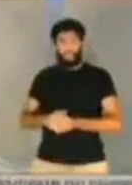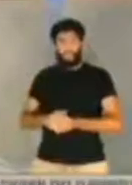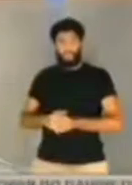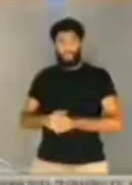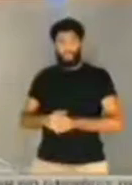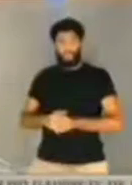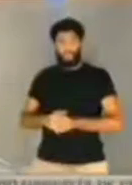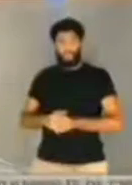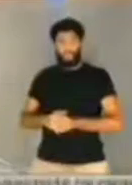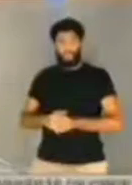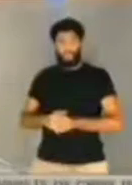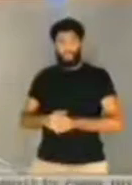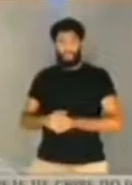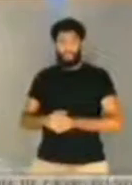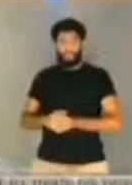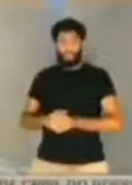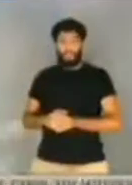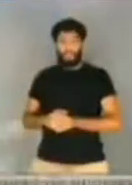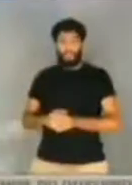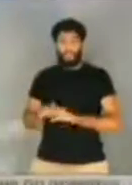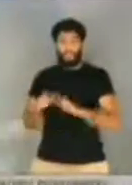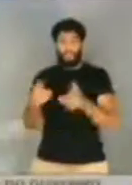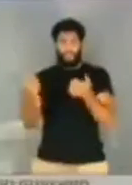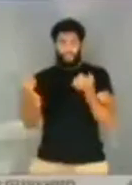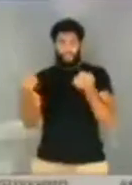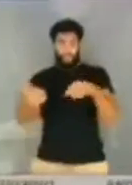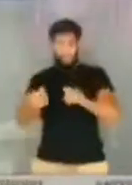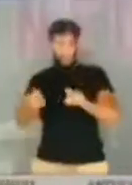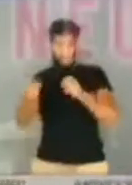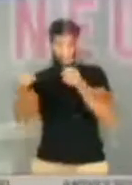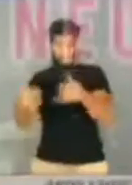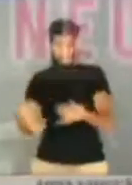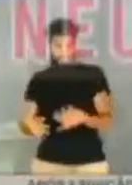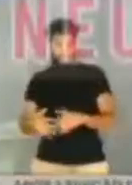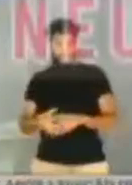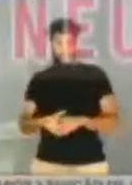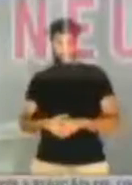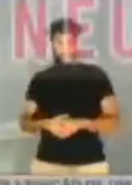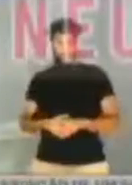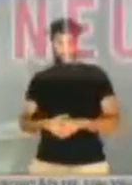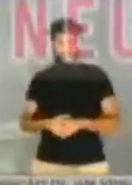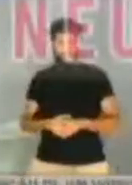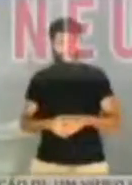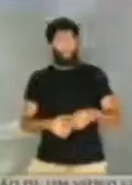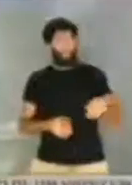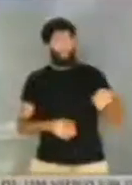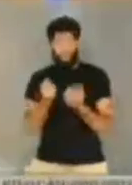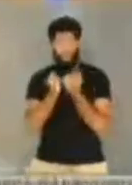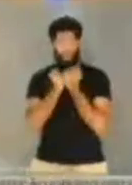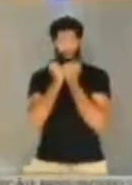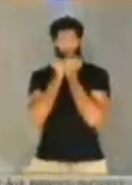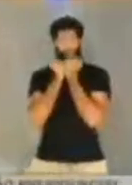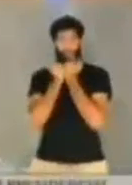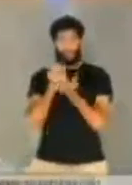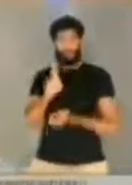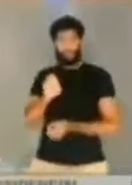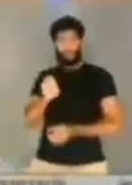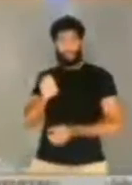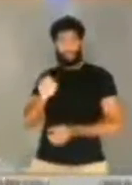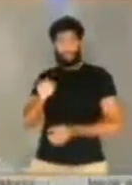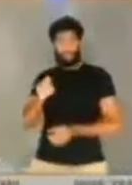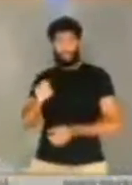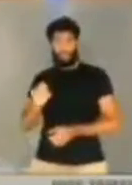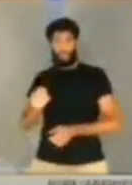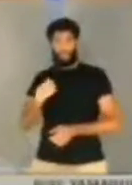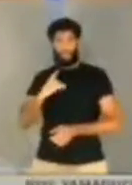dizer qual é o exame, só dizer, não precisa explicar. Só dizer qual é o exame. Neutralizantes, né? Qual? Anticorpos neutralizantes. Mas eu preciso responder. Não, eu quero de ter 18